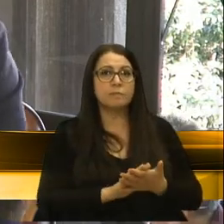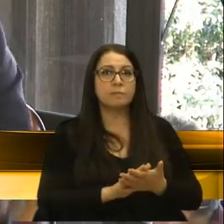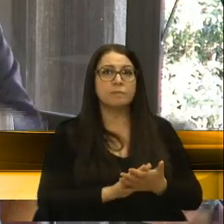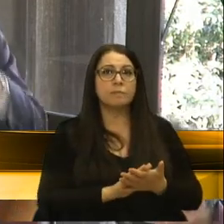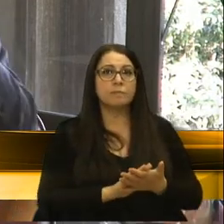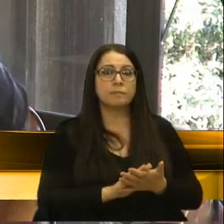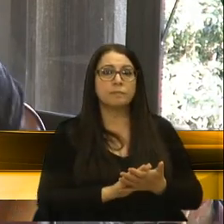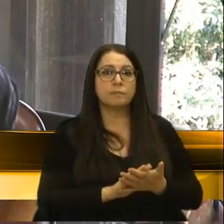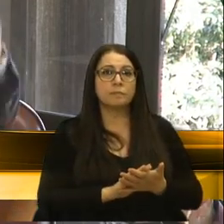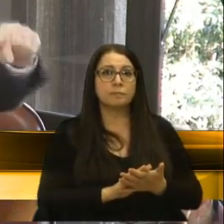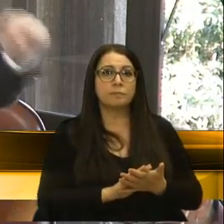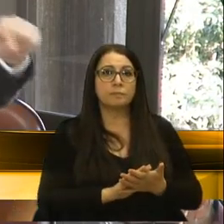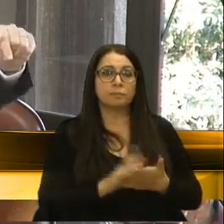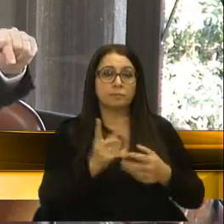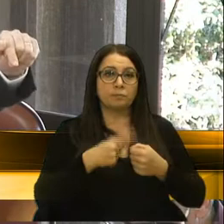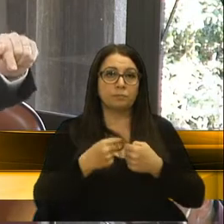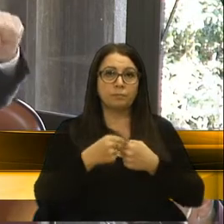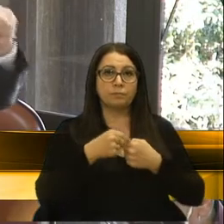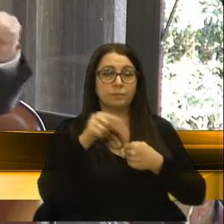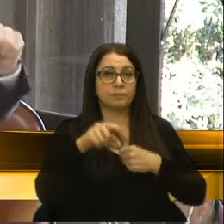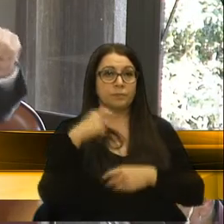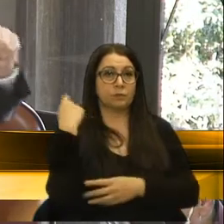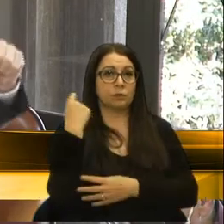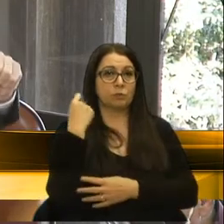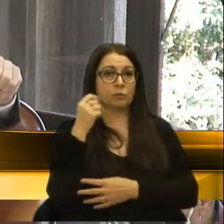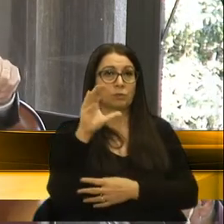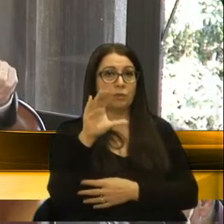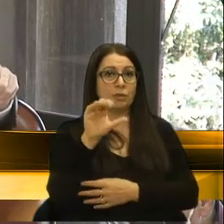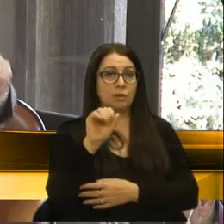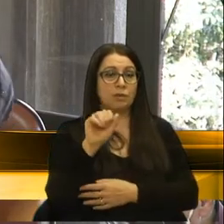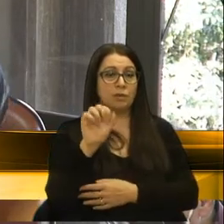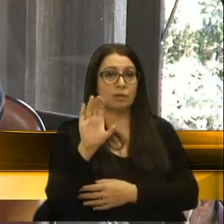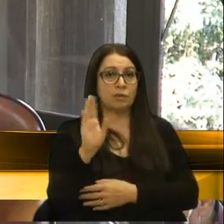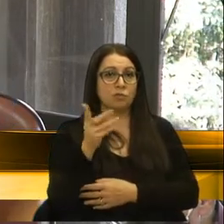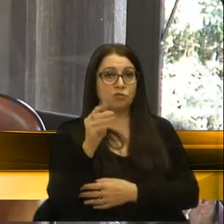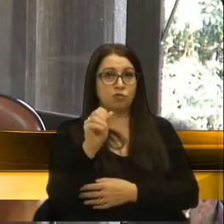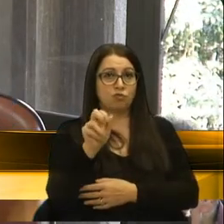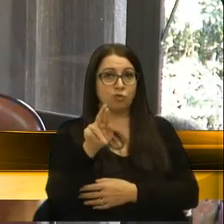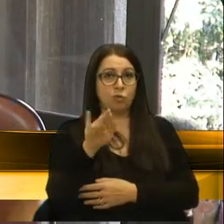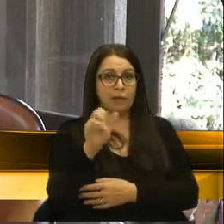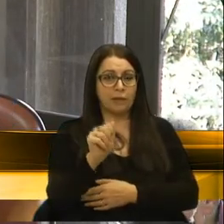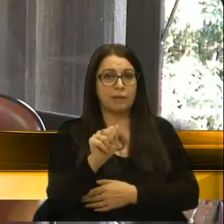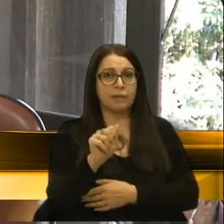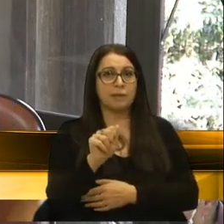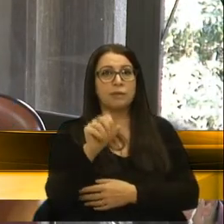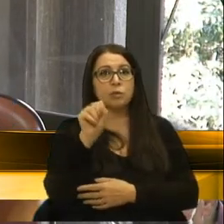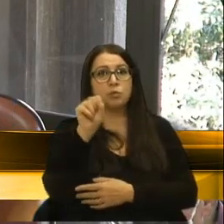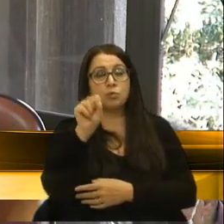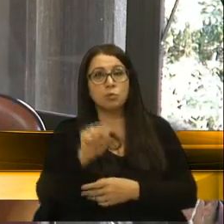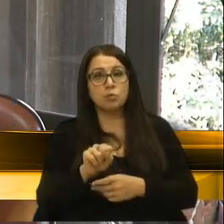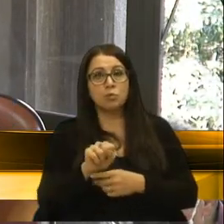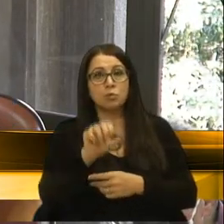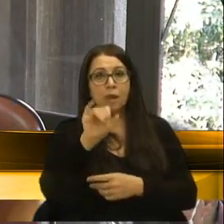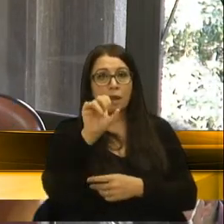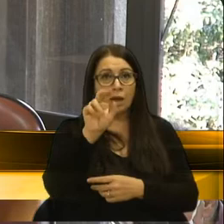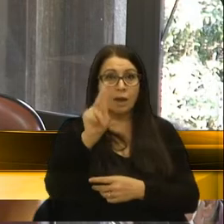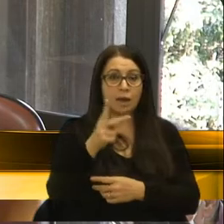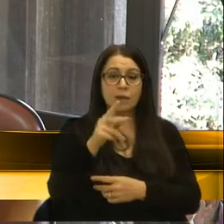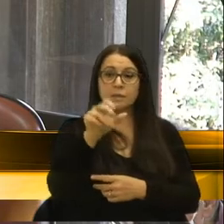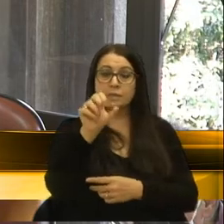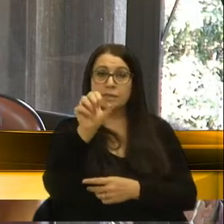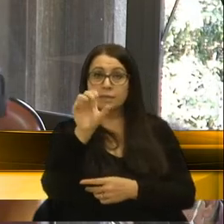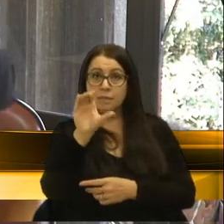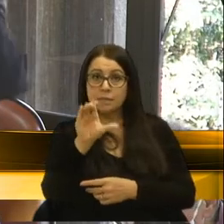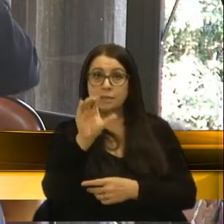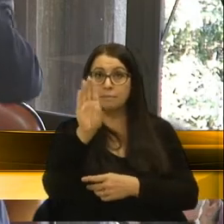pelo município aqui do Rio Grande do Sul, de Cachoeira do Sul, com o Hospital de Caridade e Beneficência, o HCB. Inclusive,